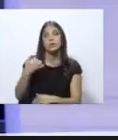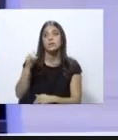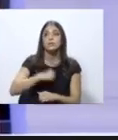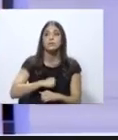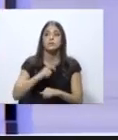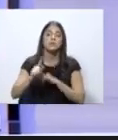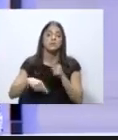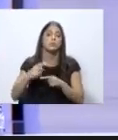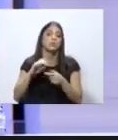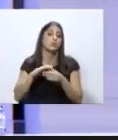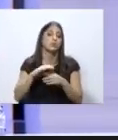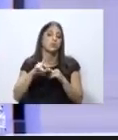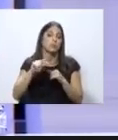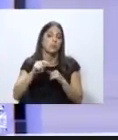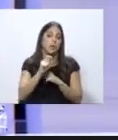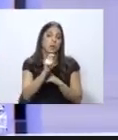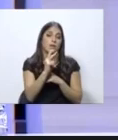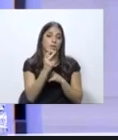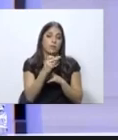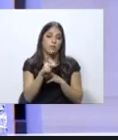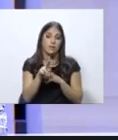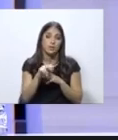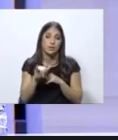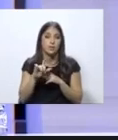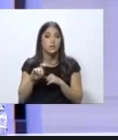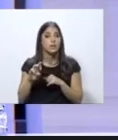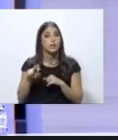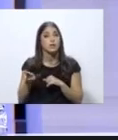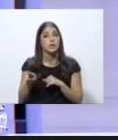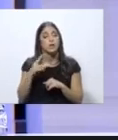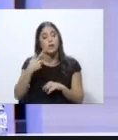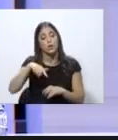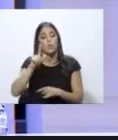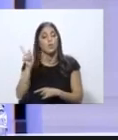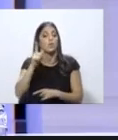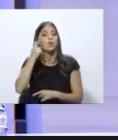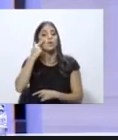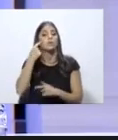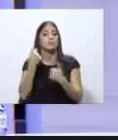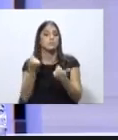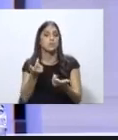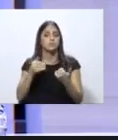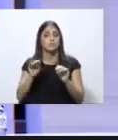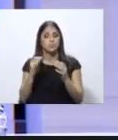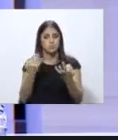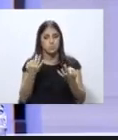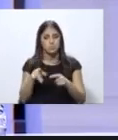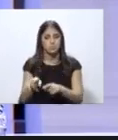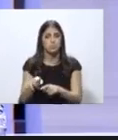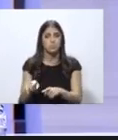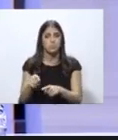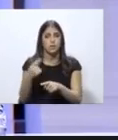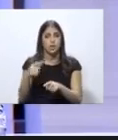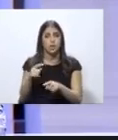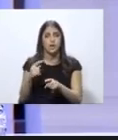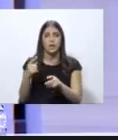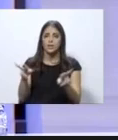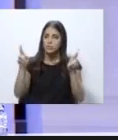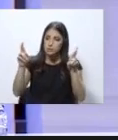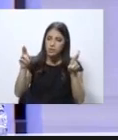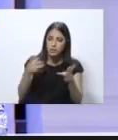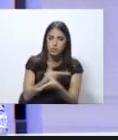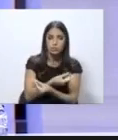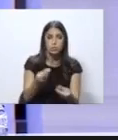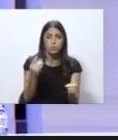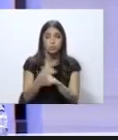relação ao Evanilson, é um jogador que não conhecemos tão bem, mas no qual se depositam grandes esperanças pelo que ele